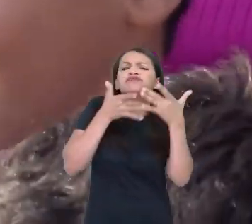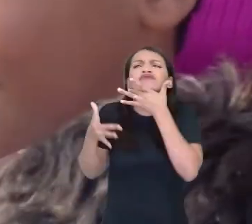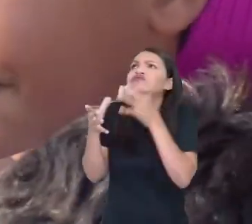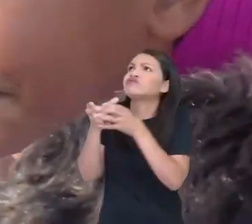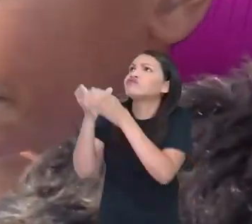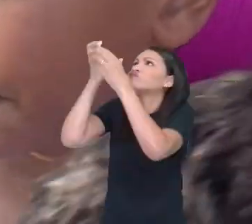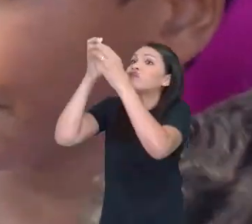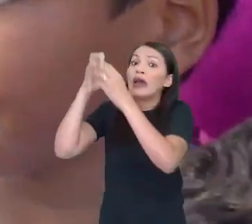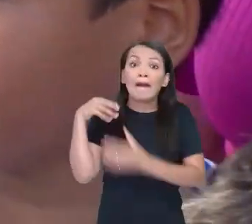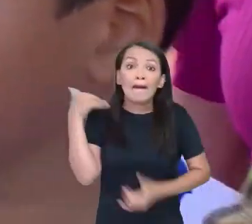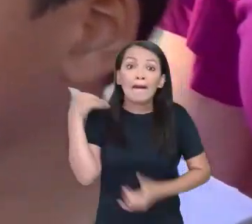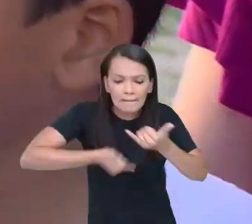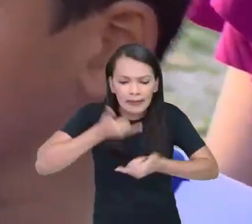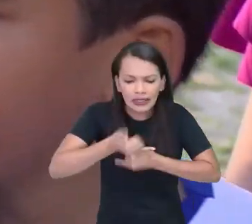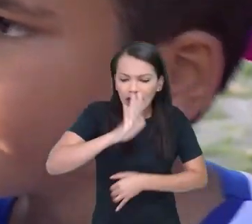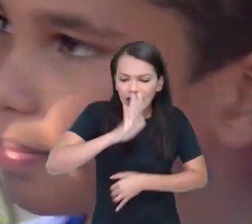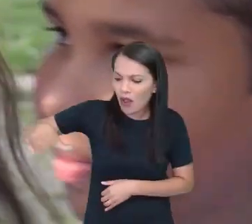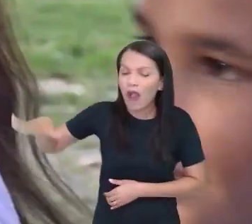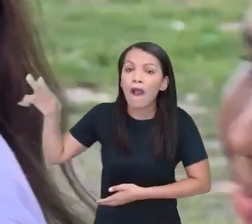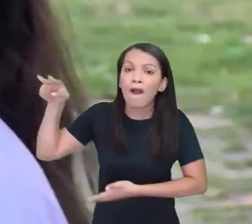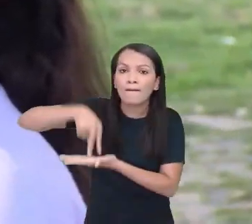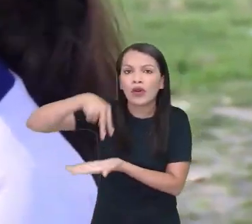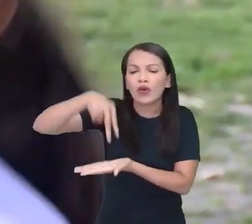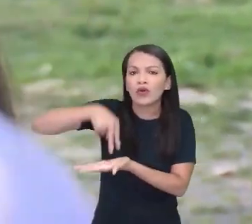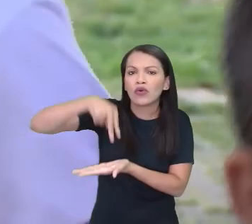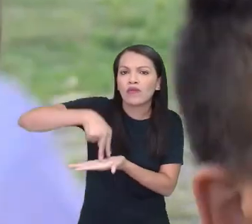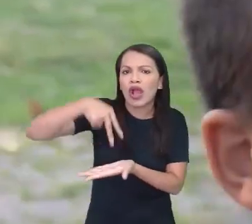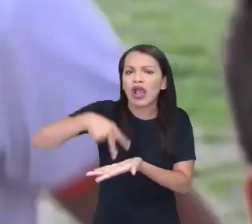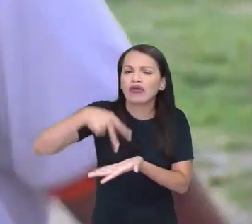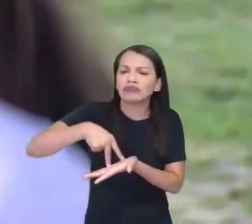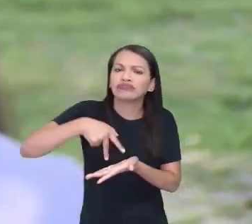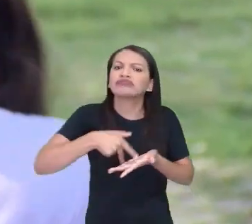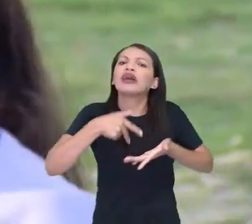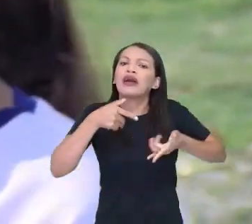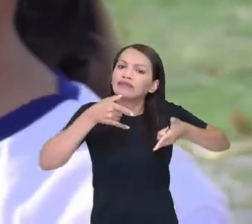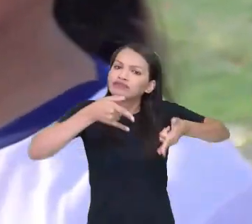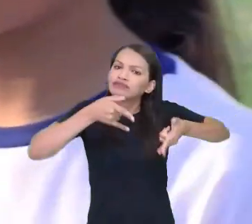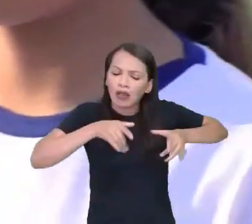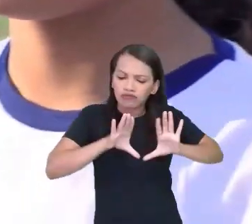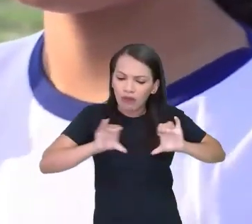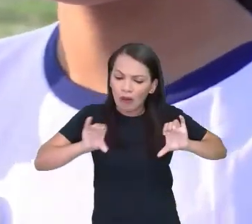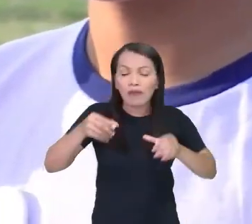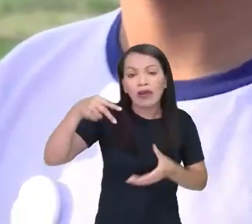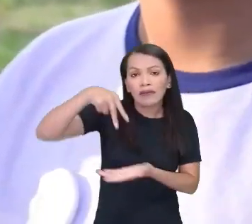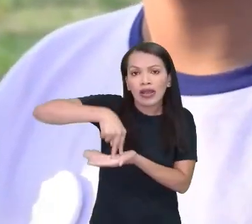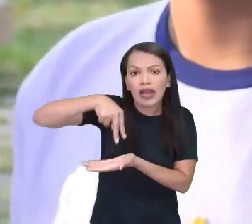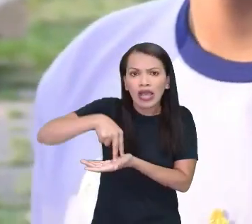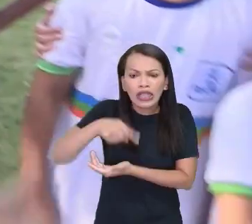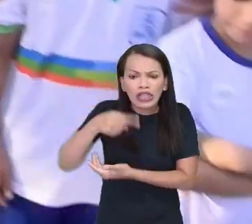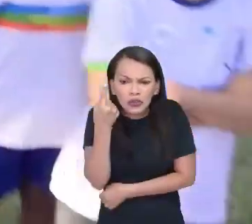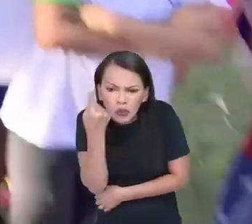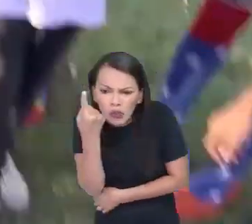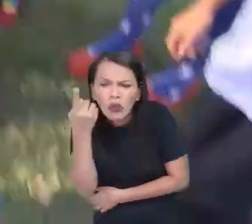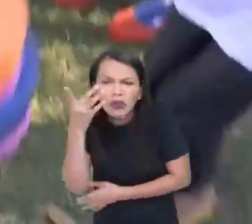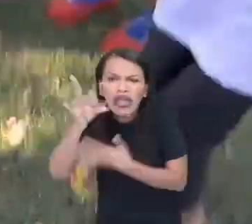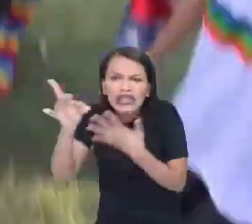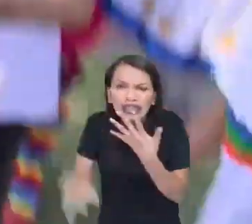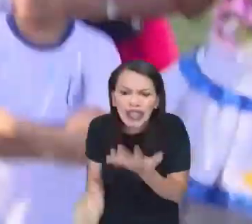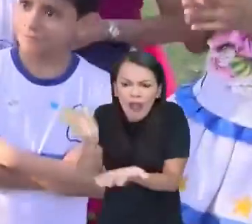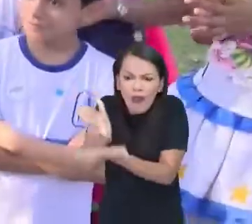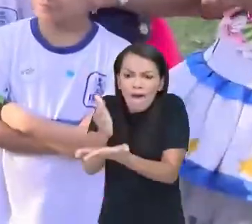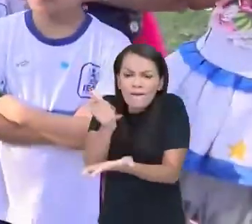amigos, dar pulos no colchão. Eita, eu esqueci um detalhe, faltou o bolo. Bolo